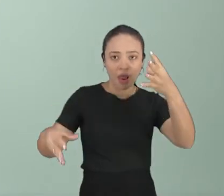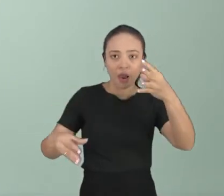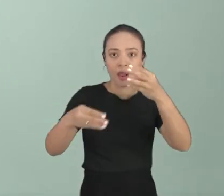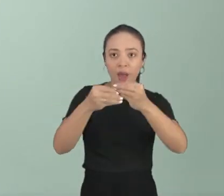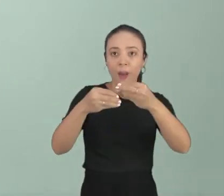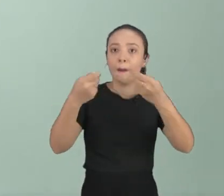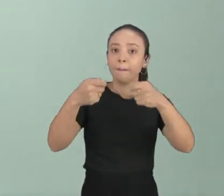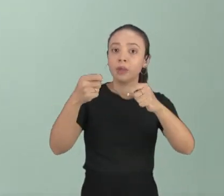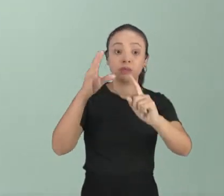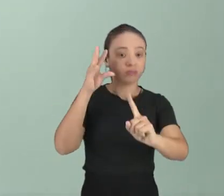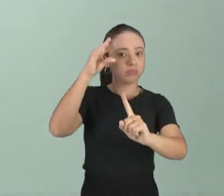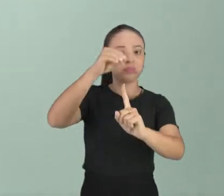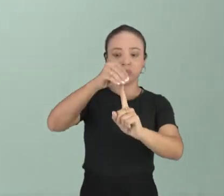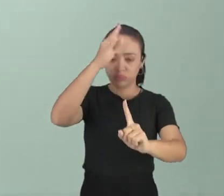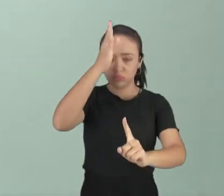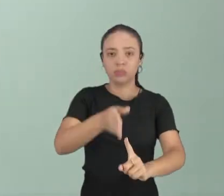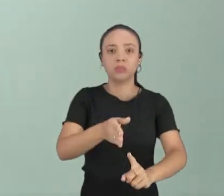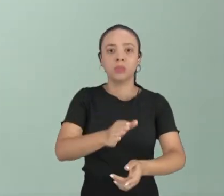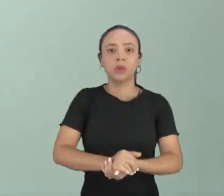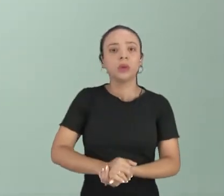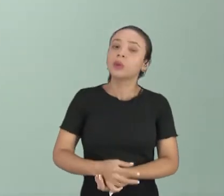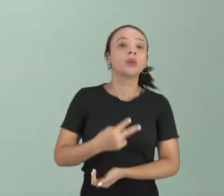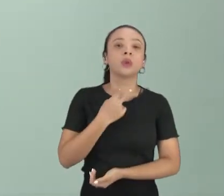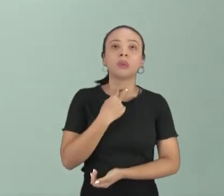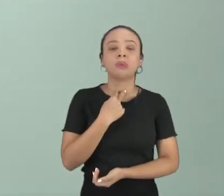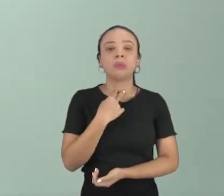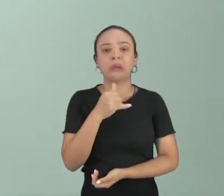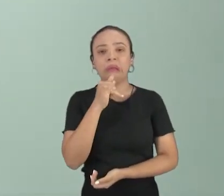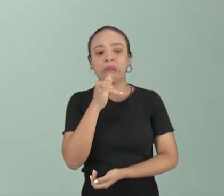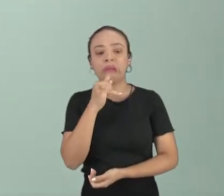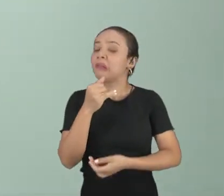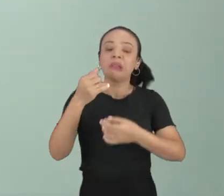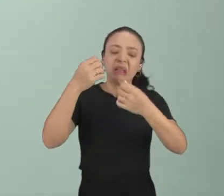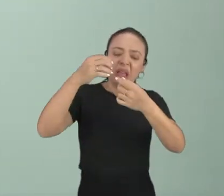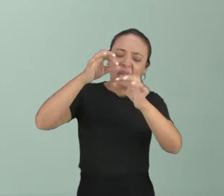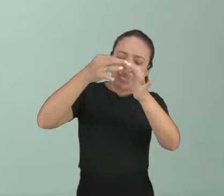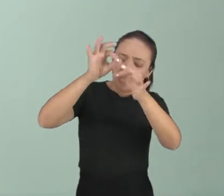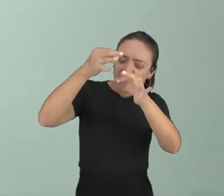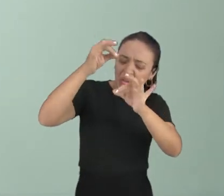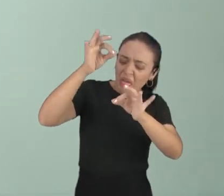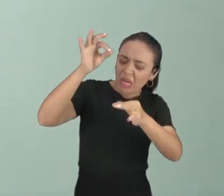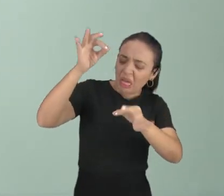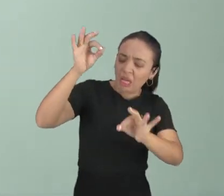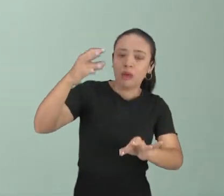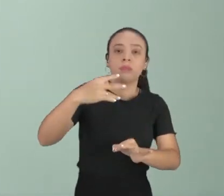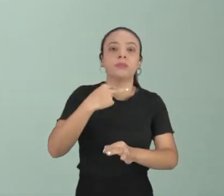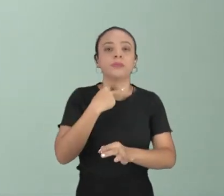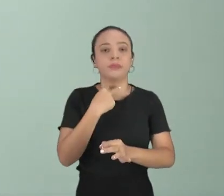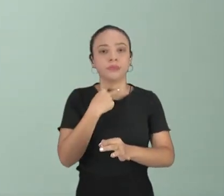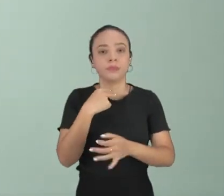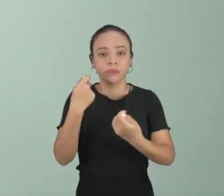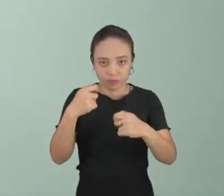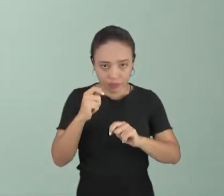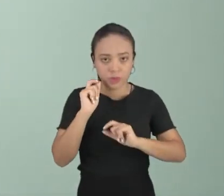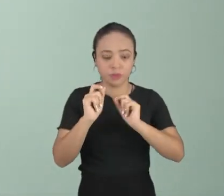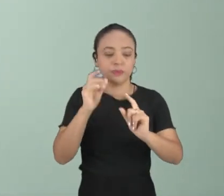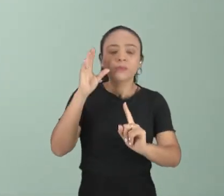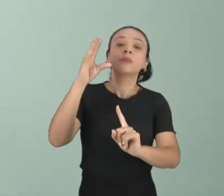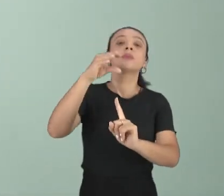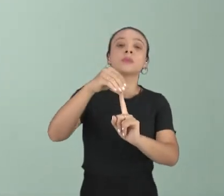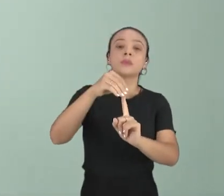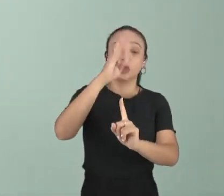você precisa ser objetivo. Não pode também ficar enrolando, falou disso, mas não falou. Não, tem que ser